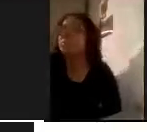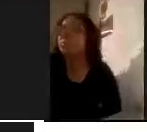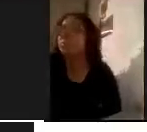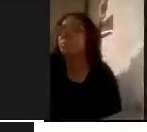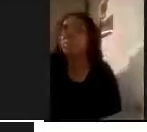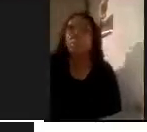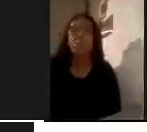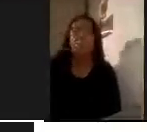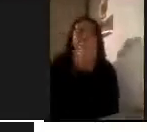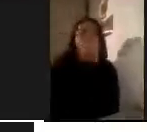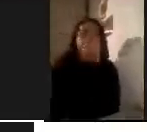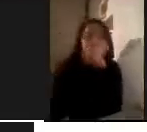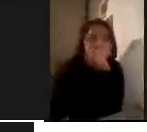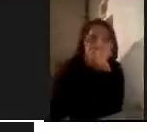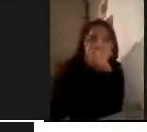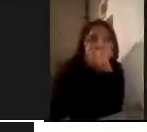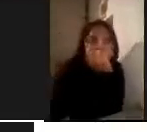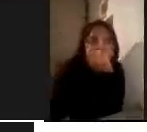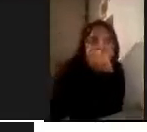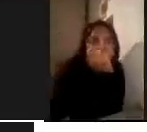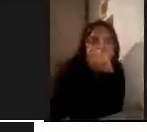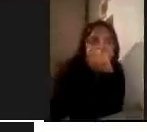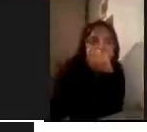ambiente socioeconômico?